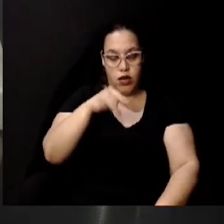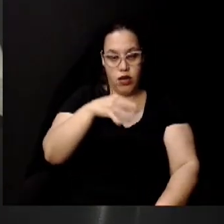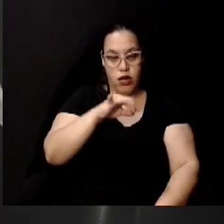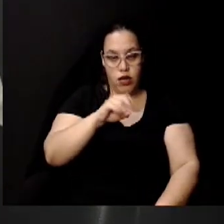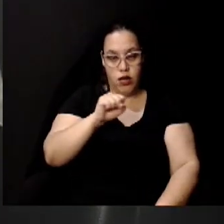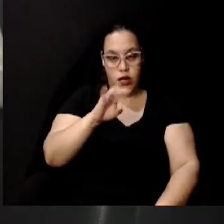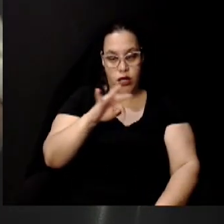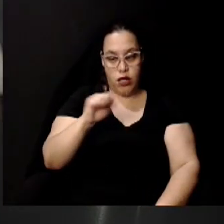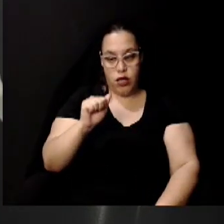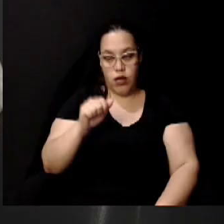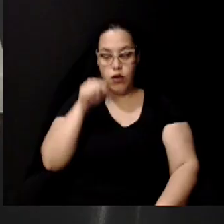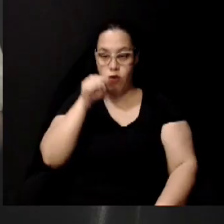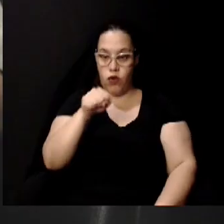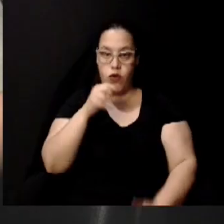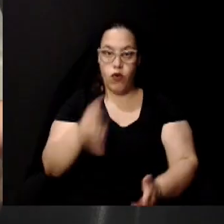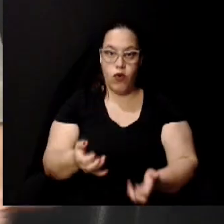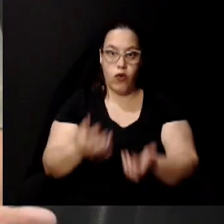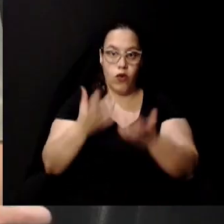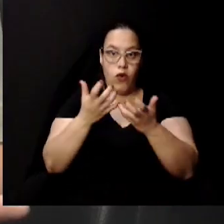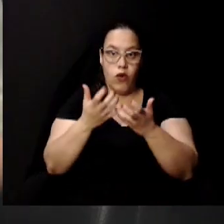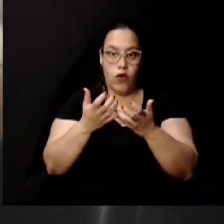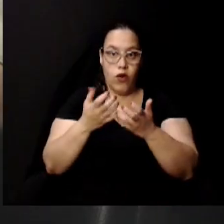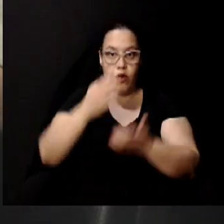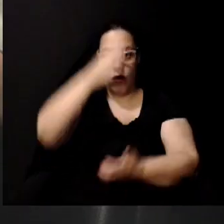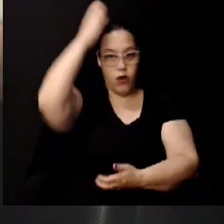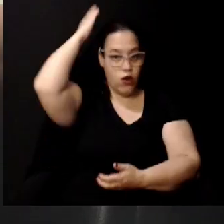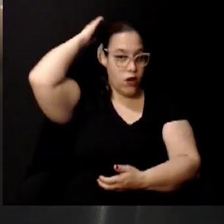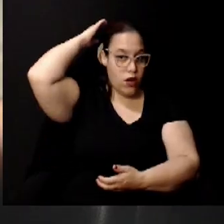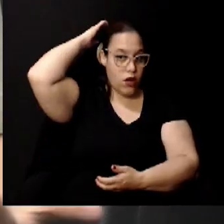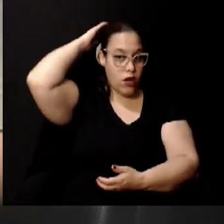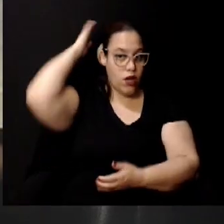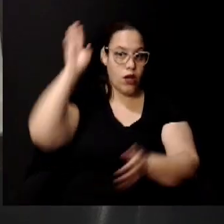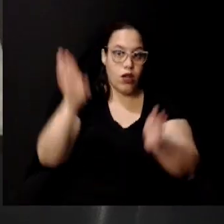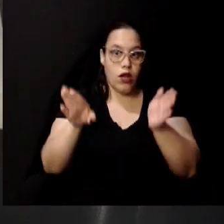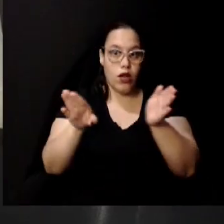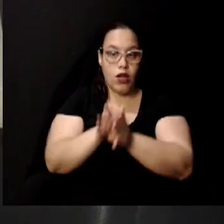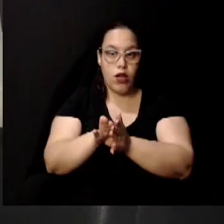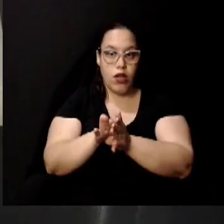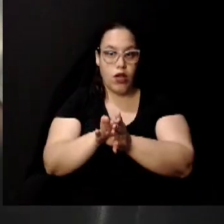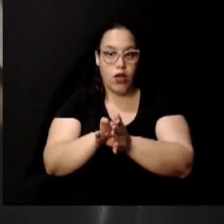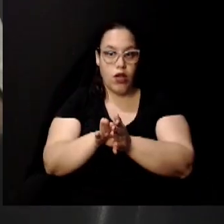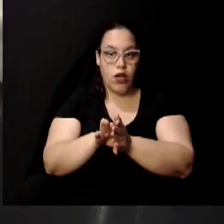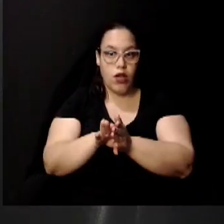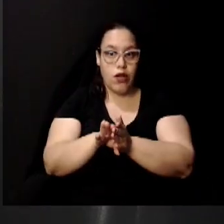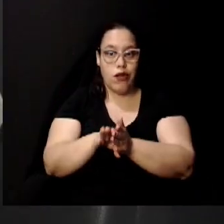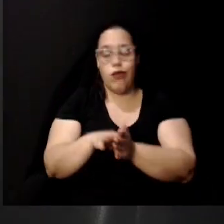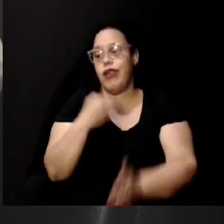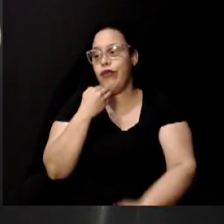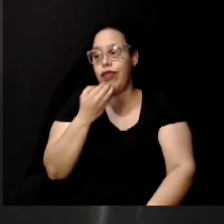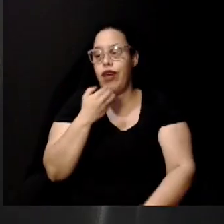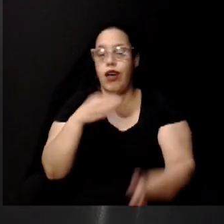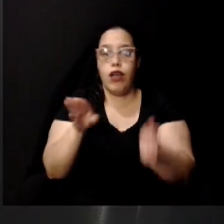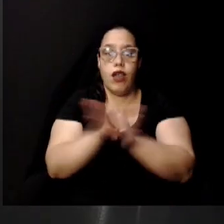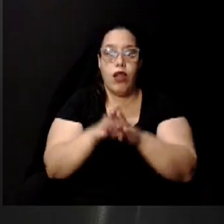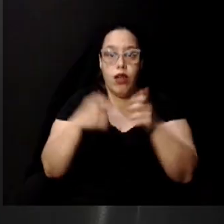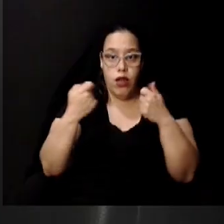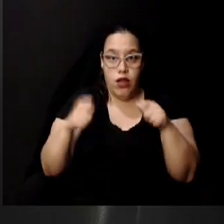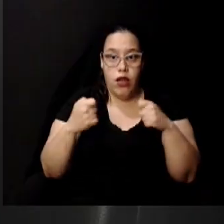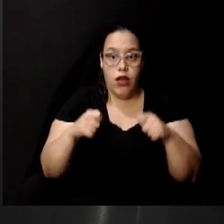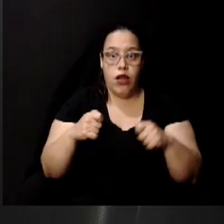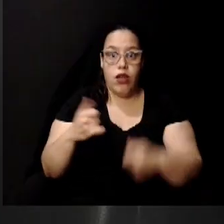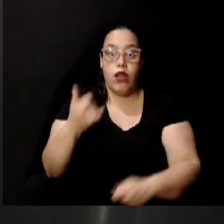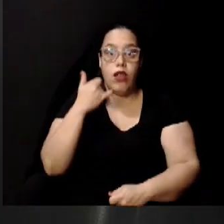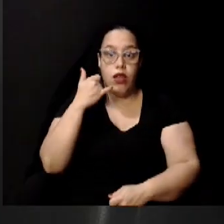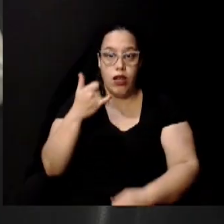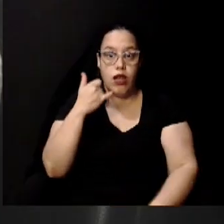esse incêndio e assim, o Corpo de Bombeiros não ia chegar, o carro do Corpo de Bombeiros não chega. Precisa, e a gente chamava o Corpo de